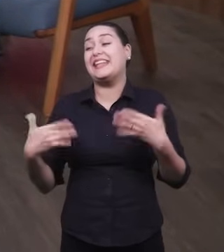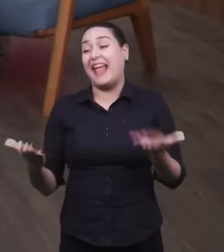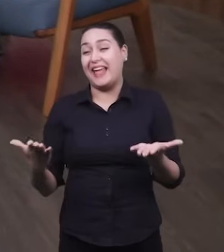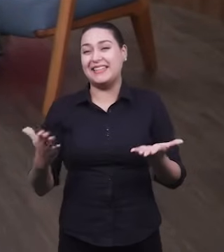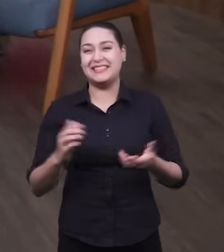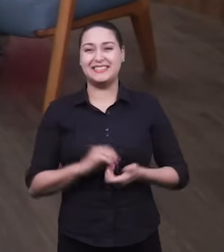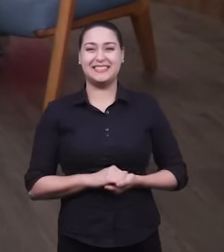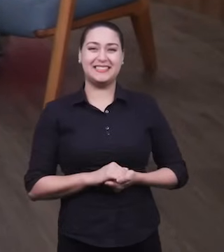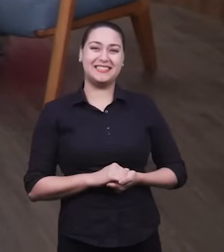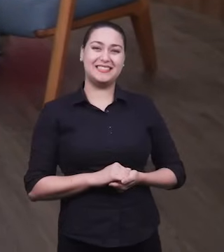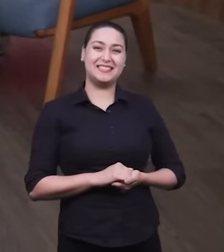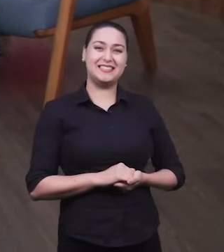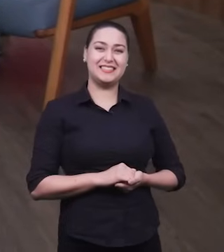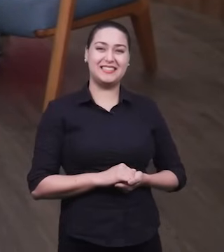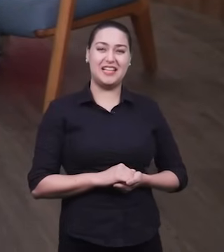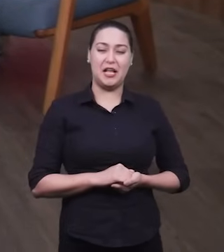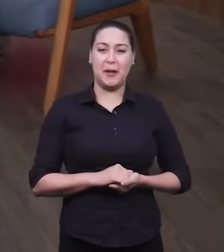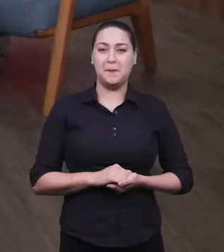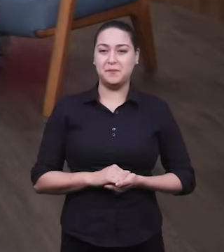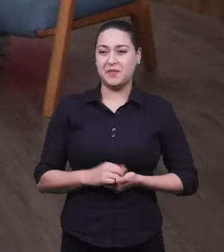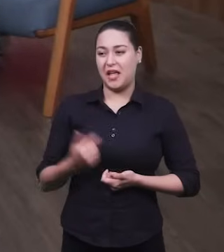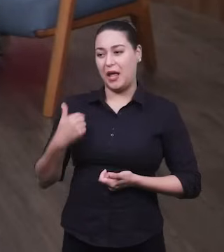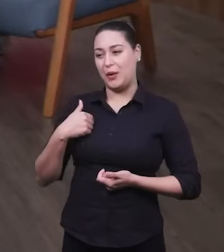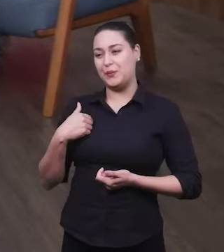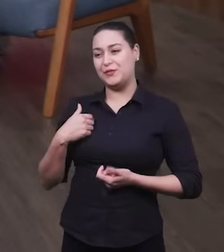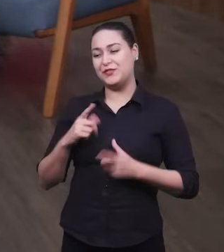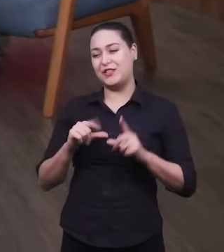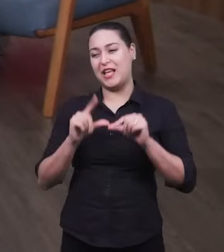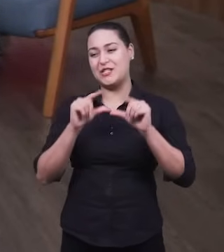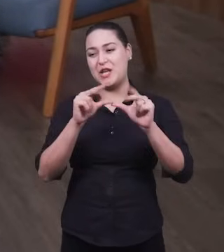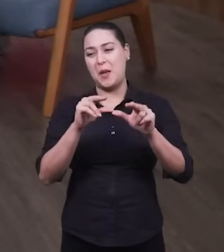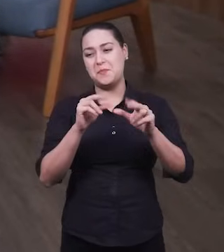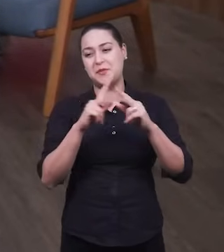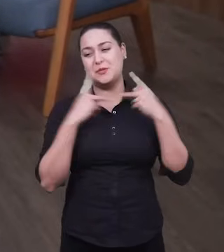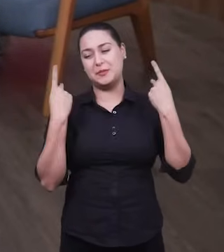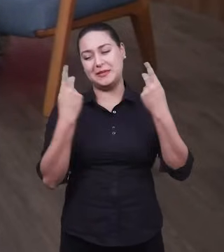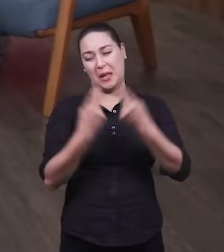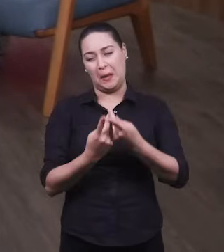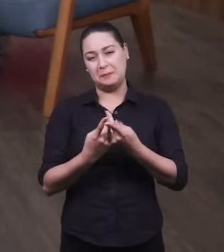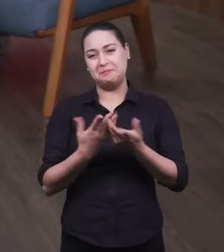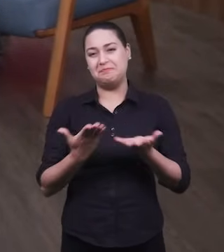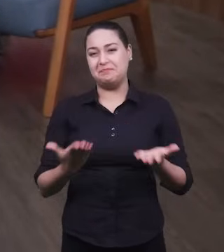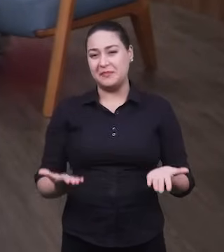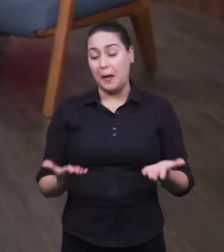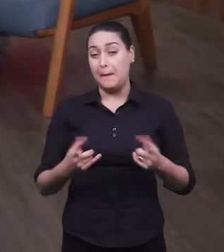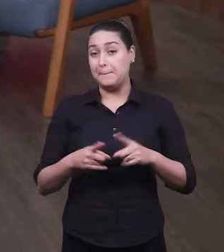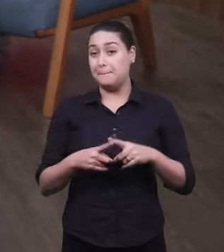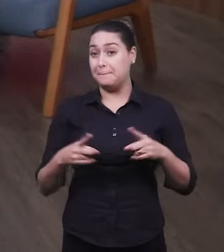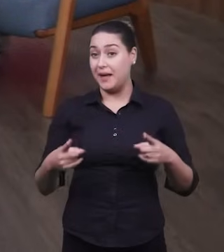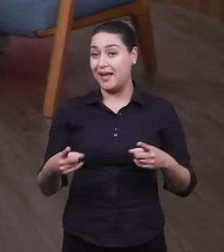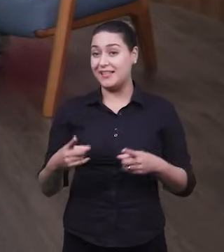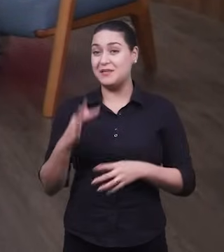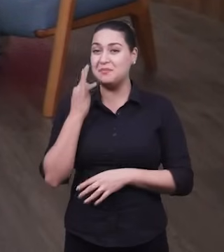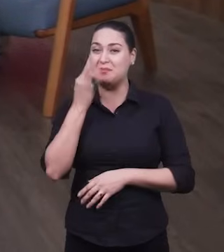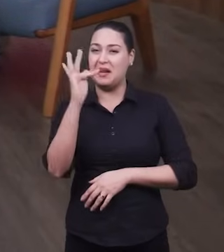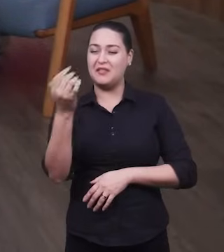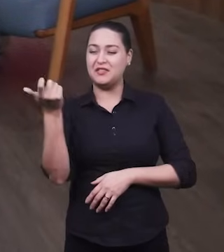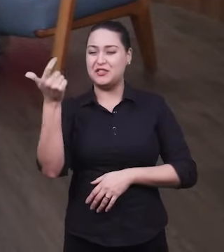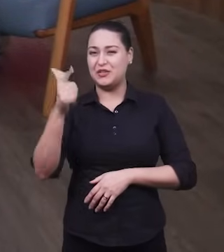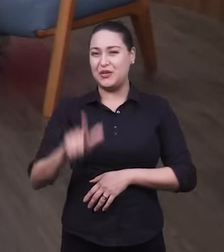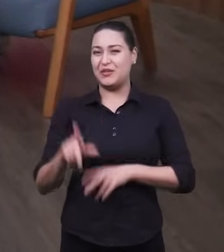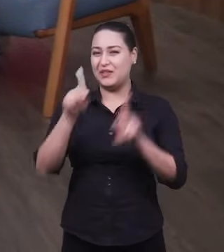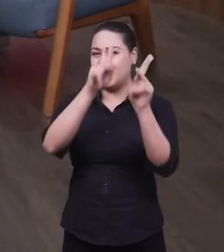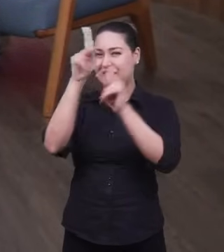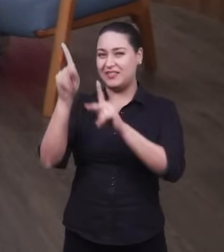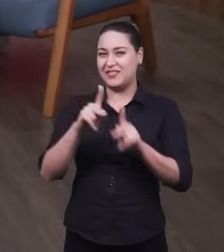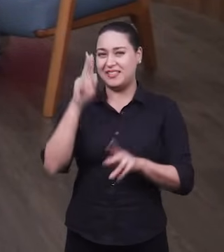aqui. Estaremos numa missão do presbitério e, portanto, não estaremos aqui com os companheiros. Mas, se Deus quiser, em